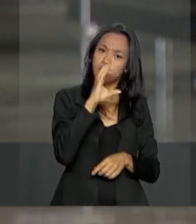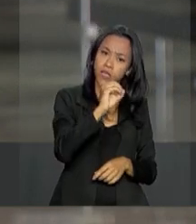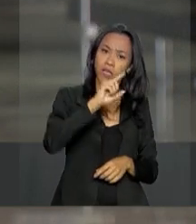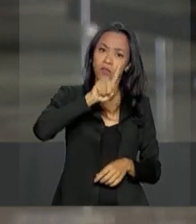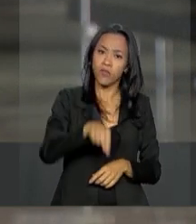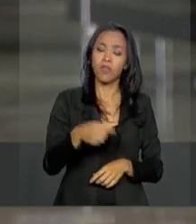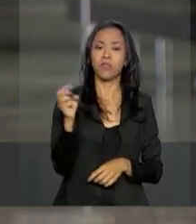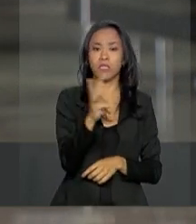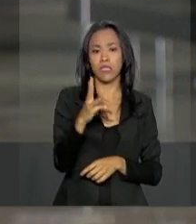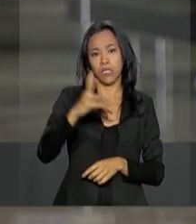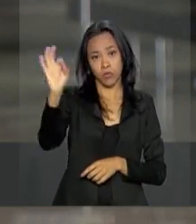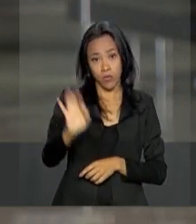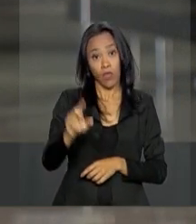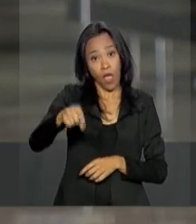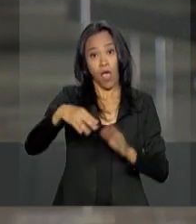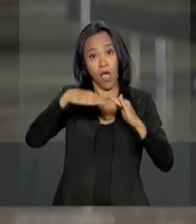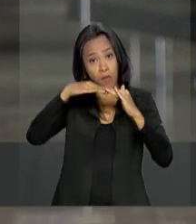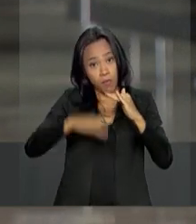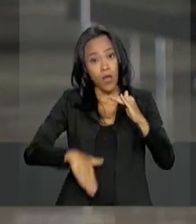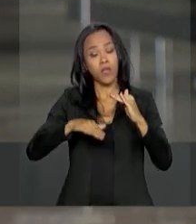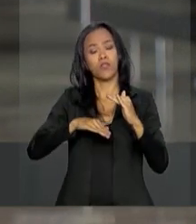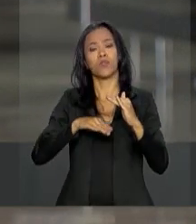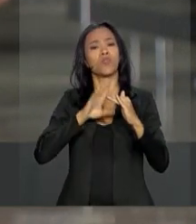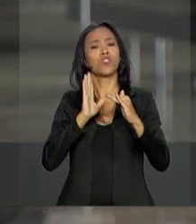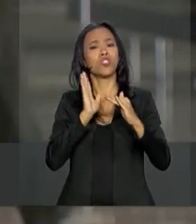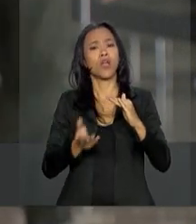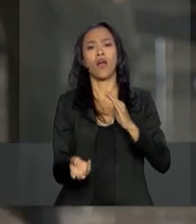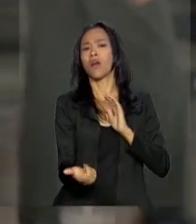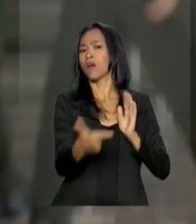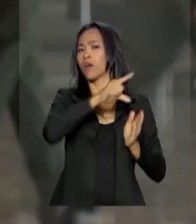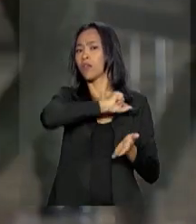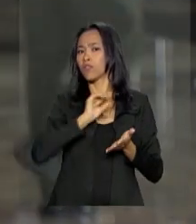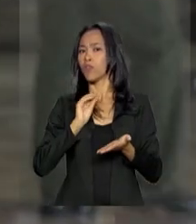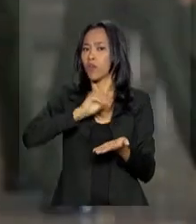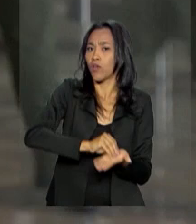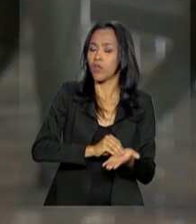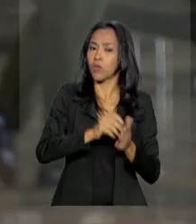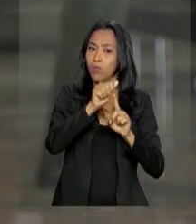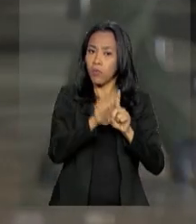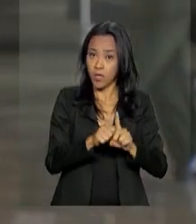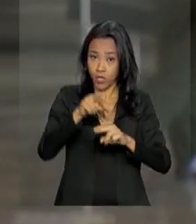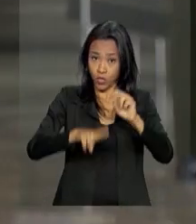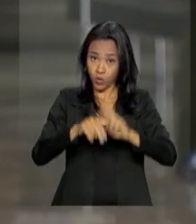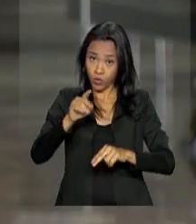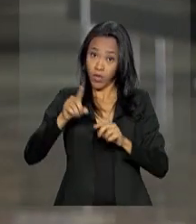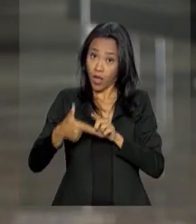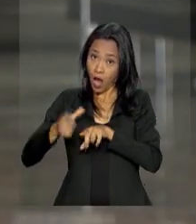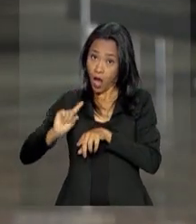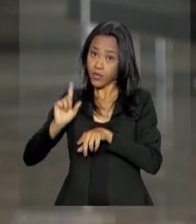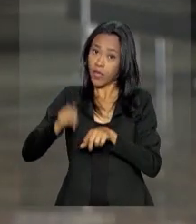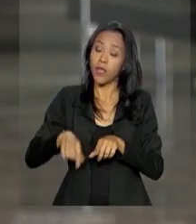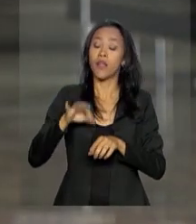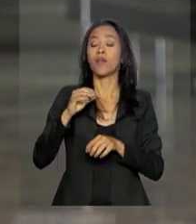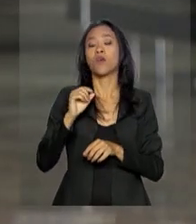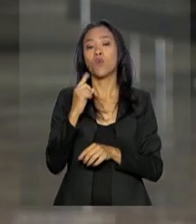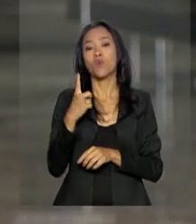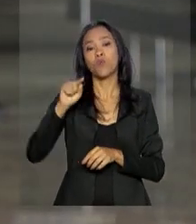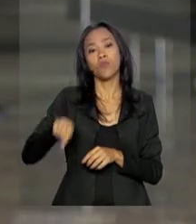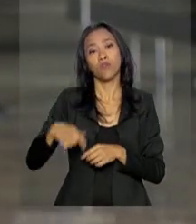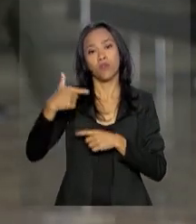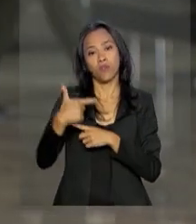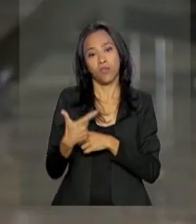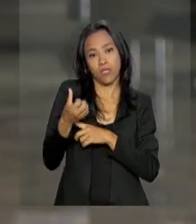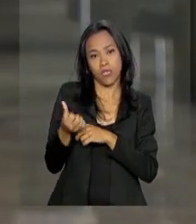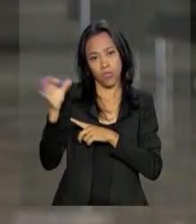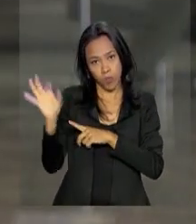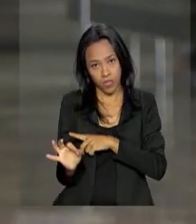bem abaixo do que foi registrado em junho quando o ipc é o especial ficou em 1,26 por cento o